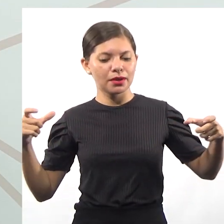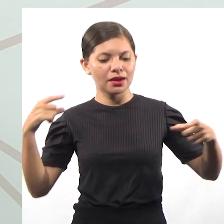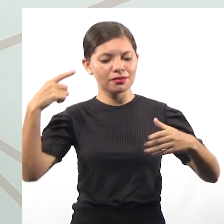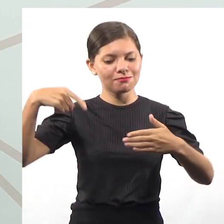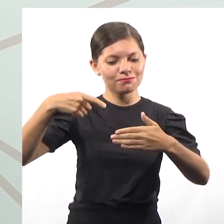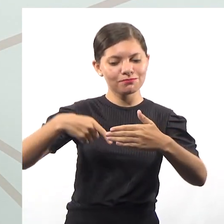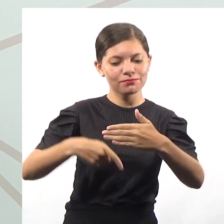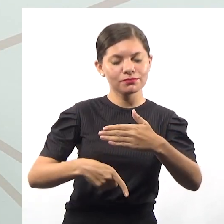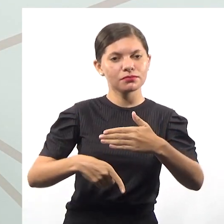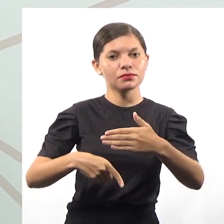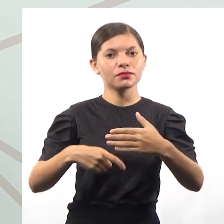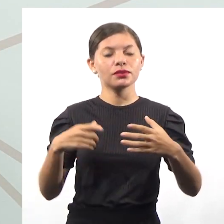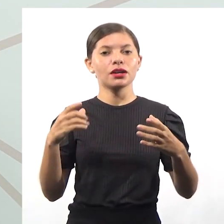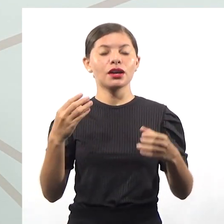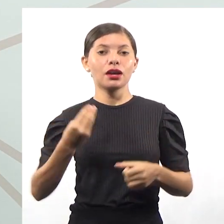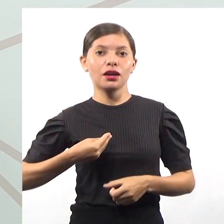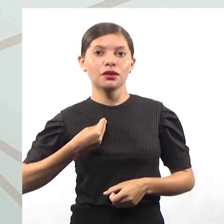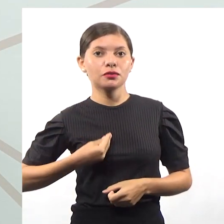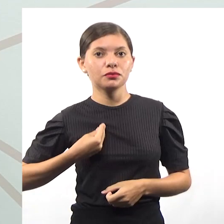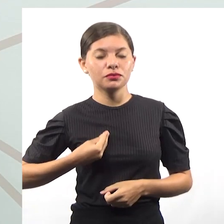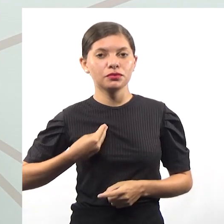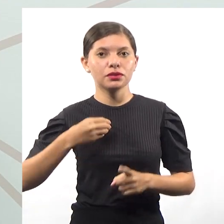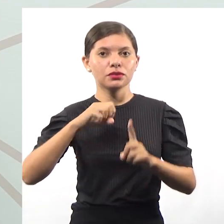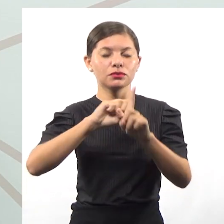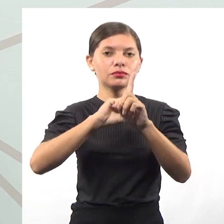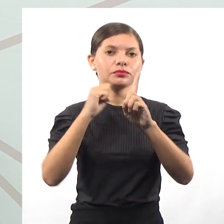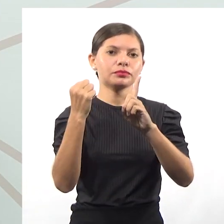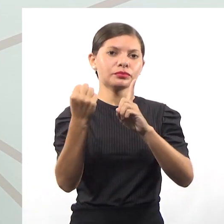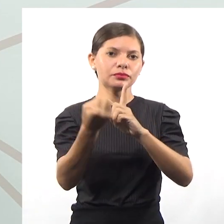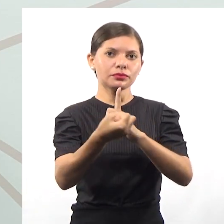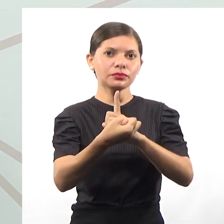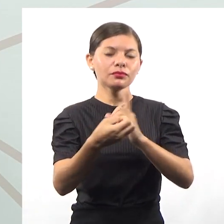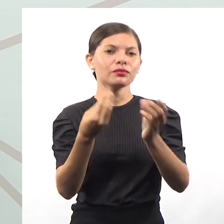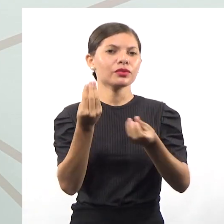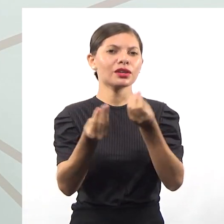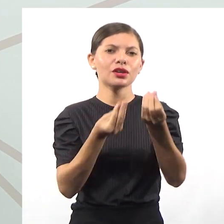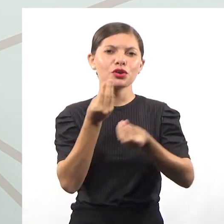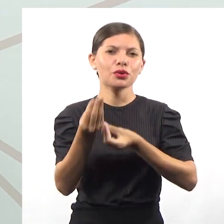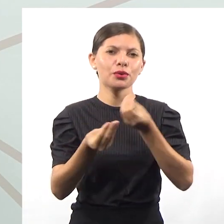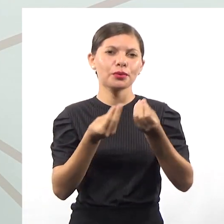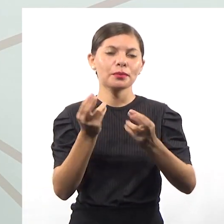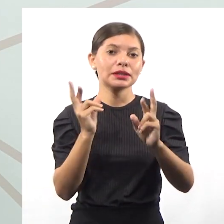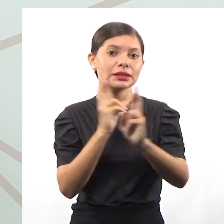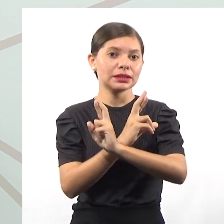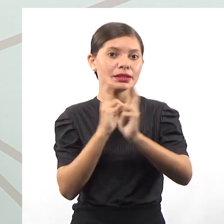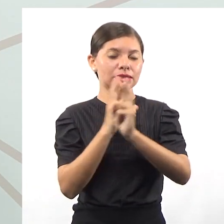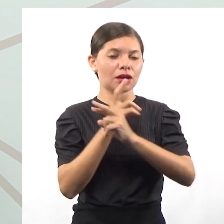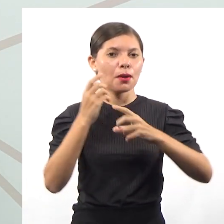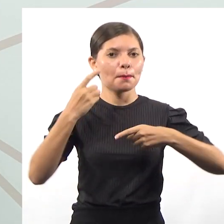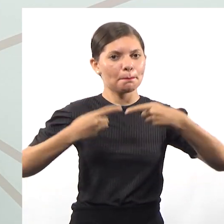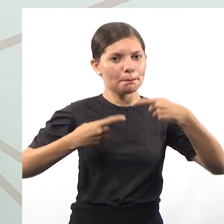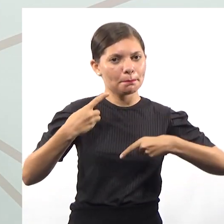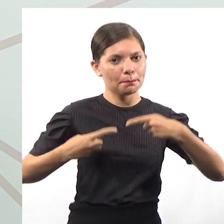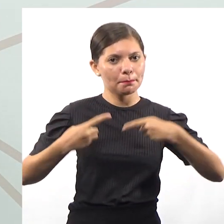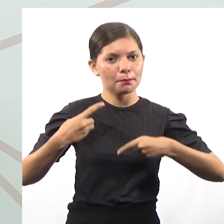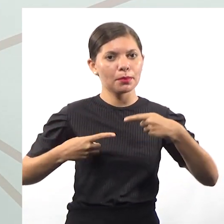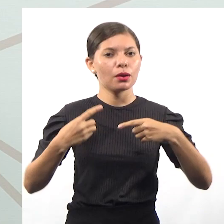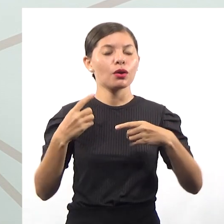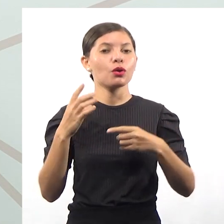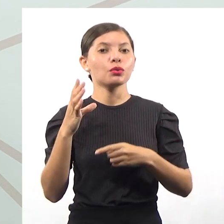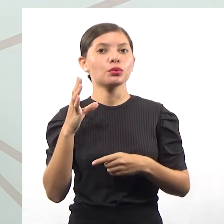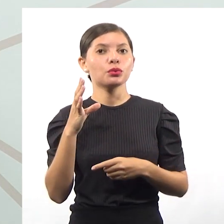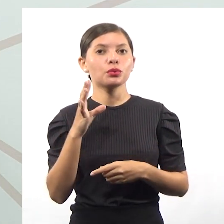ser aprofundado. É o convívio social, e esse convívio social se dá por meio das relações políticas, do